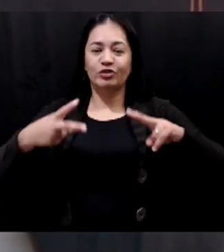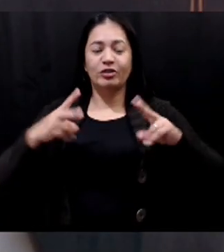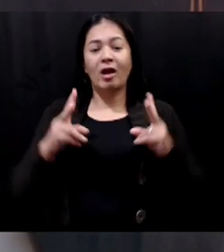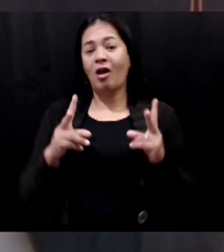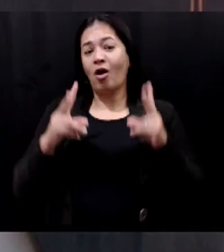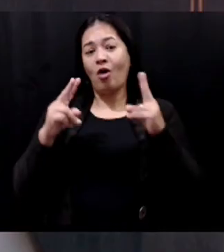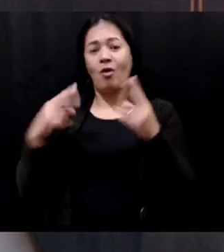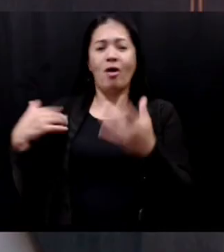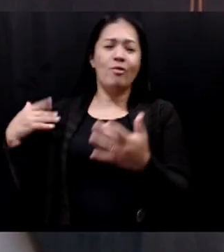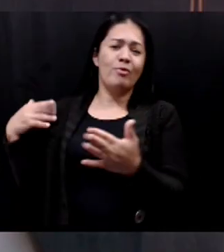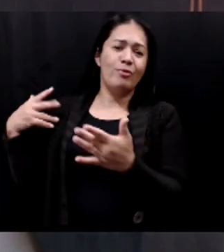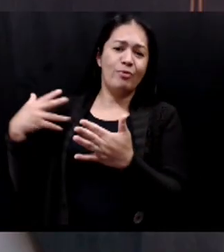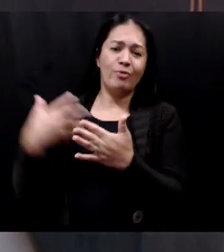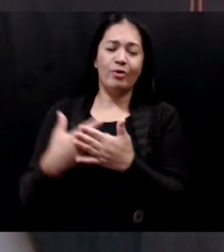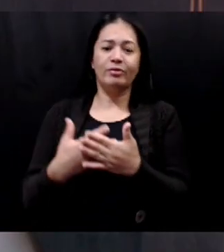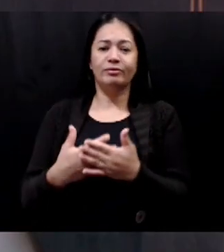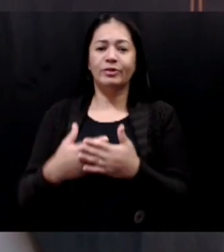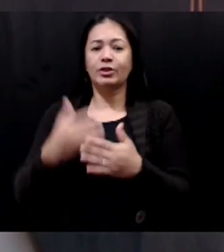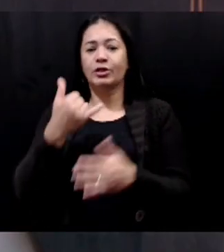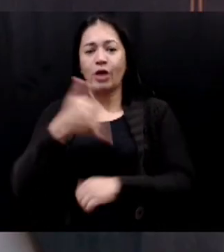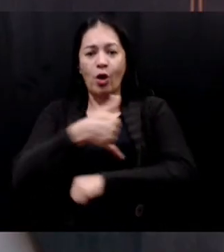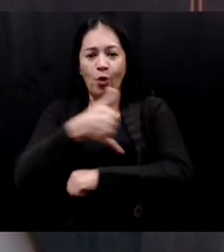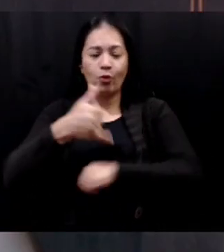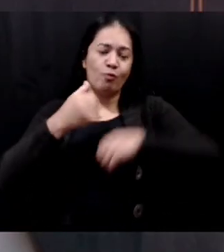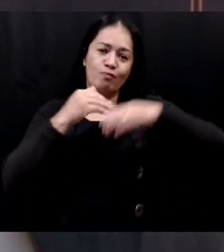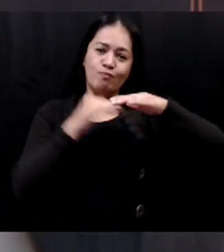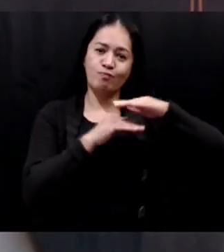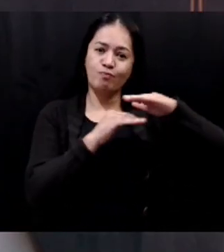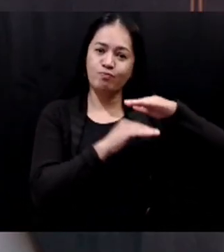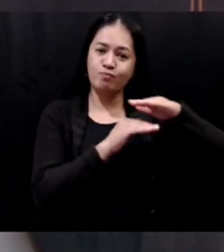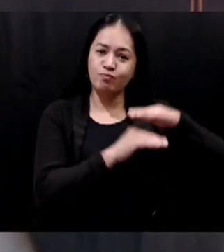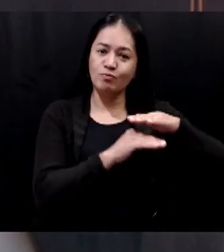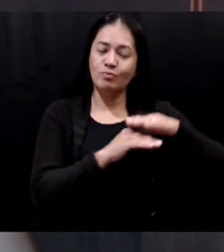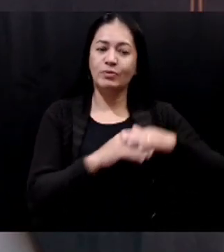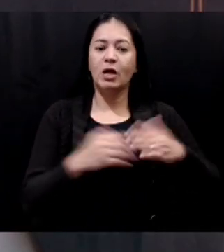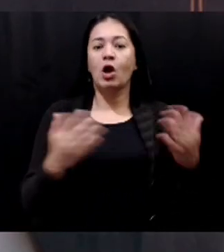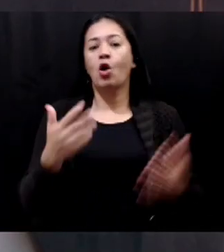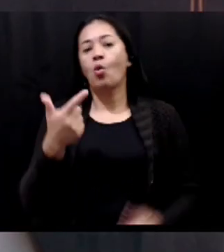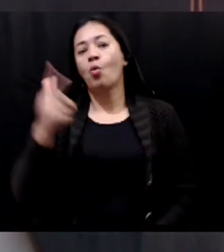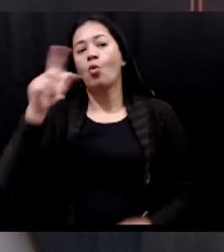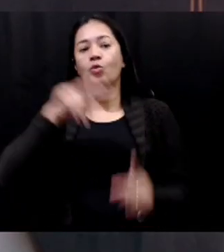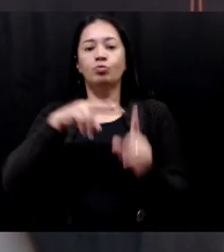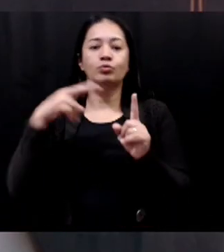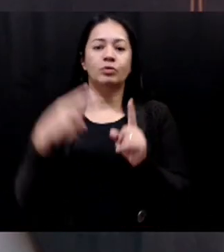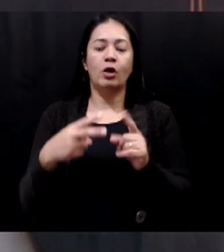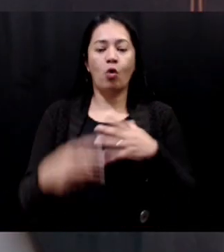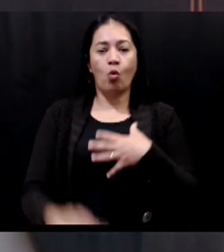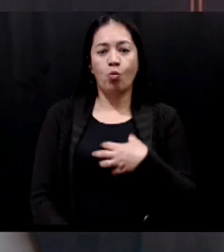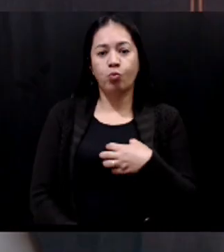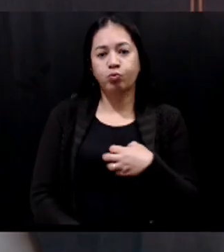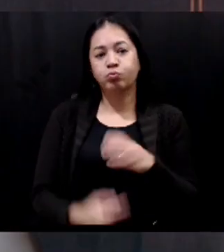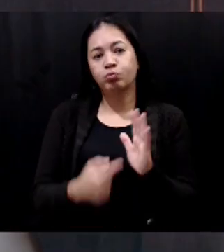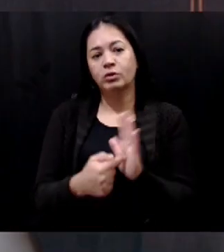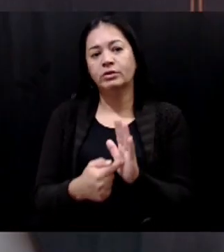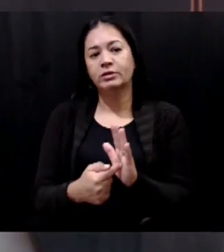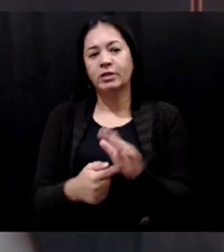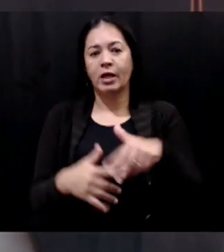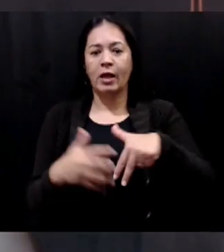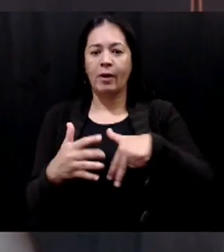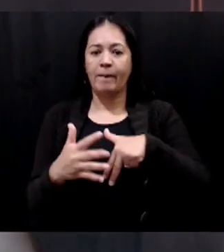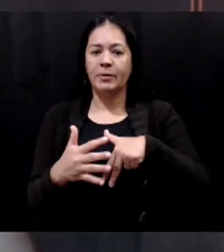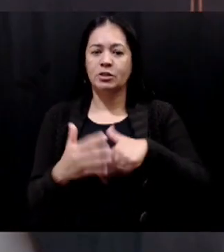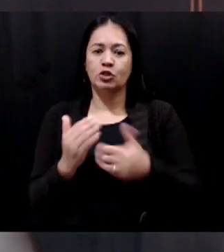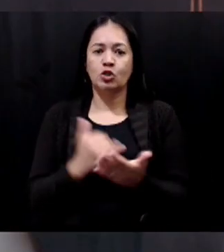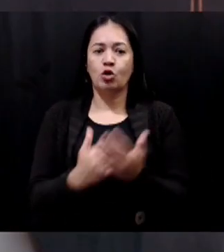gordura. Outro ponto é o ponto de vista comportamental. Então, o paciente começa a fazer dieta, né? Muito